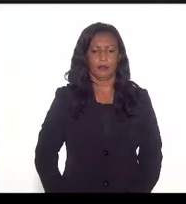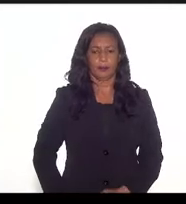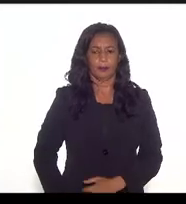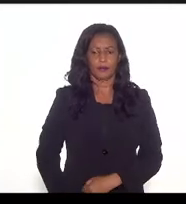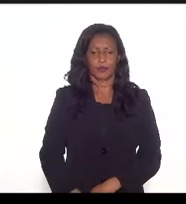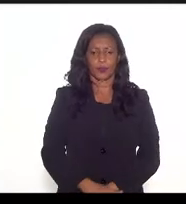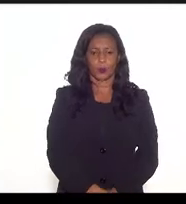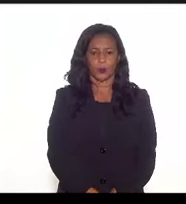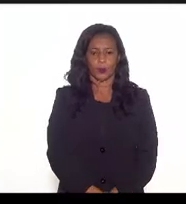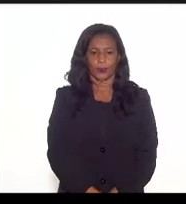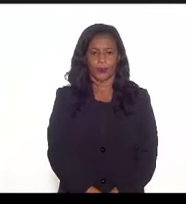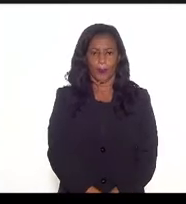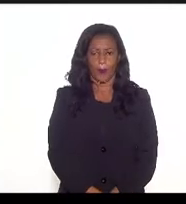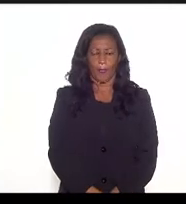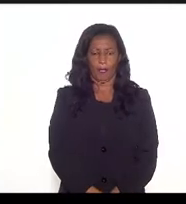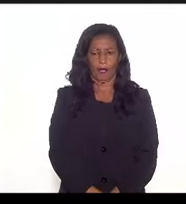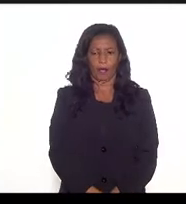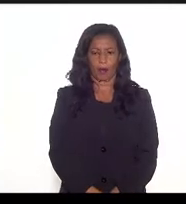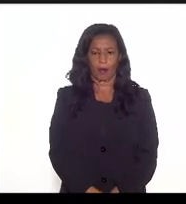Ok, deputado